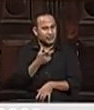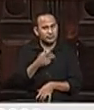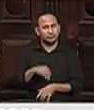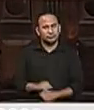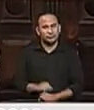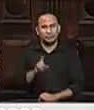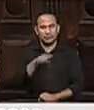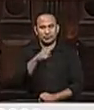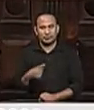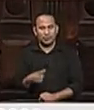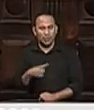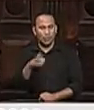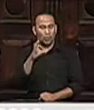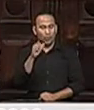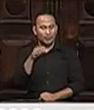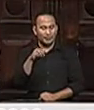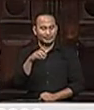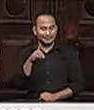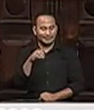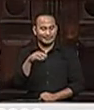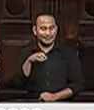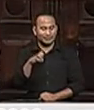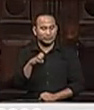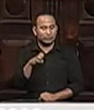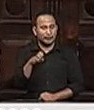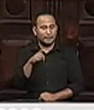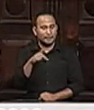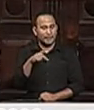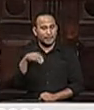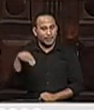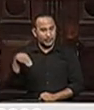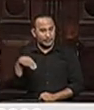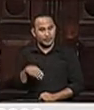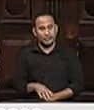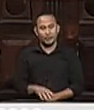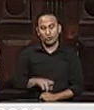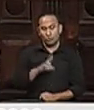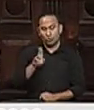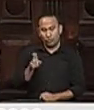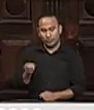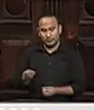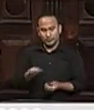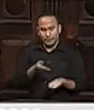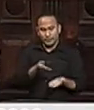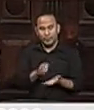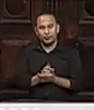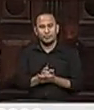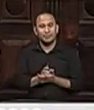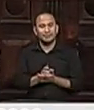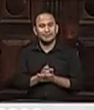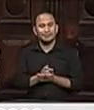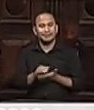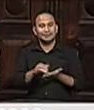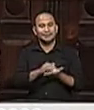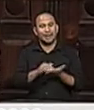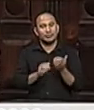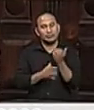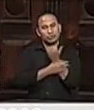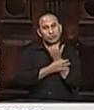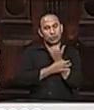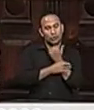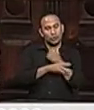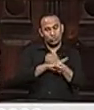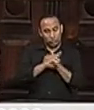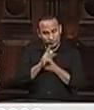suspeição o comandante-geral da PM, por ele nomeado, o secretário de Estado de Segurança, por ele nomeado,